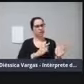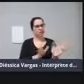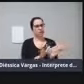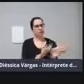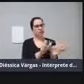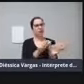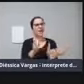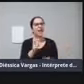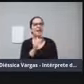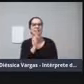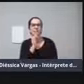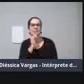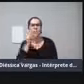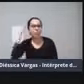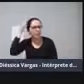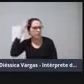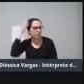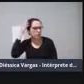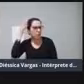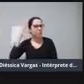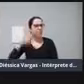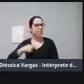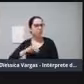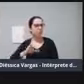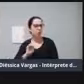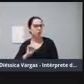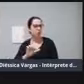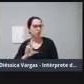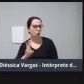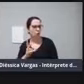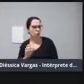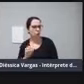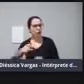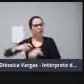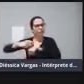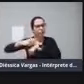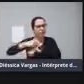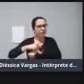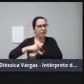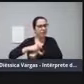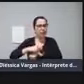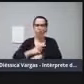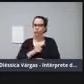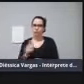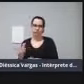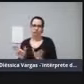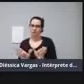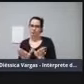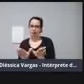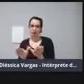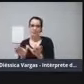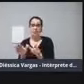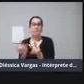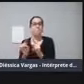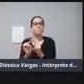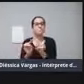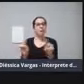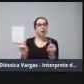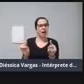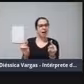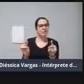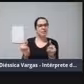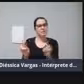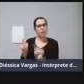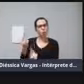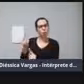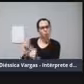piolhos, formigas, que em alguma fase da sua vida, eles não apresentam asas, mas, em algum momento, né, eles vão ter